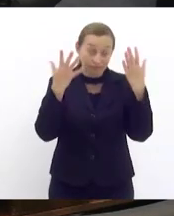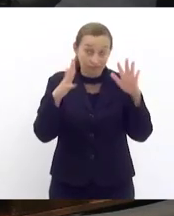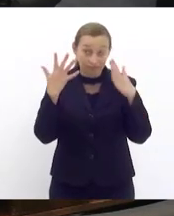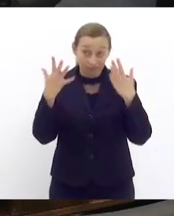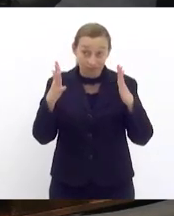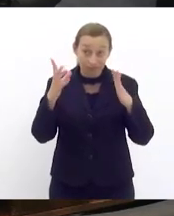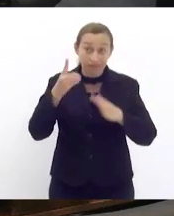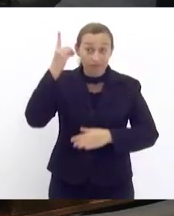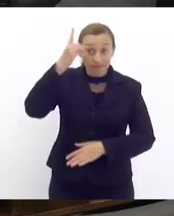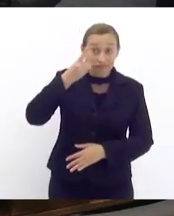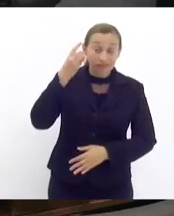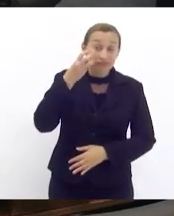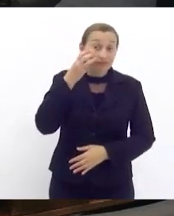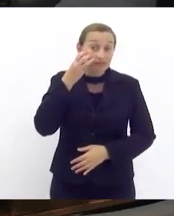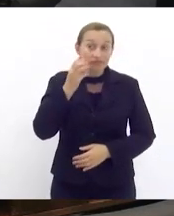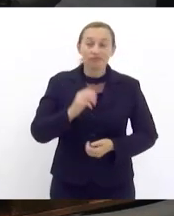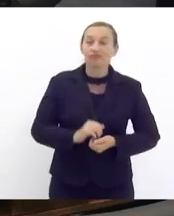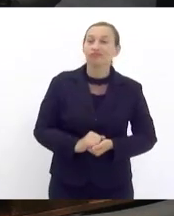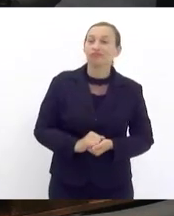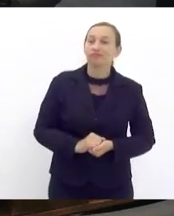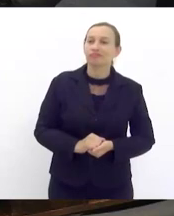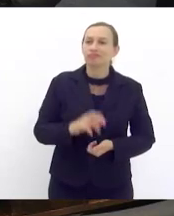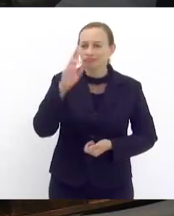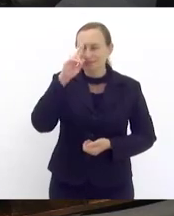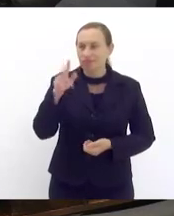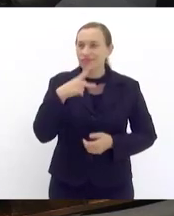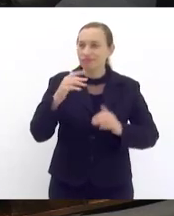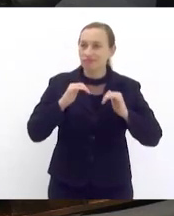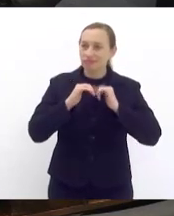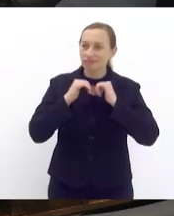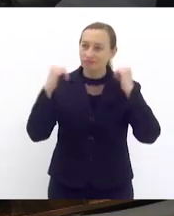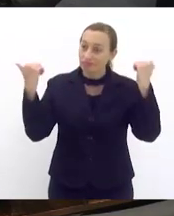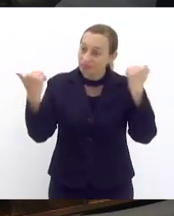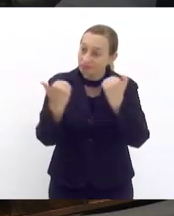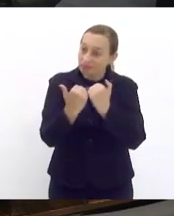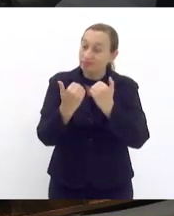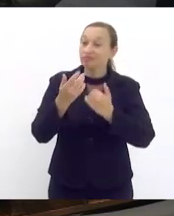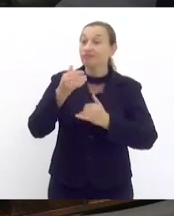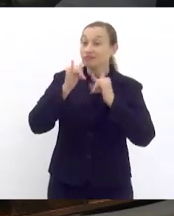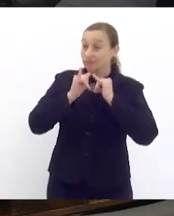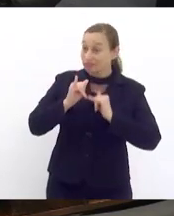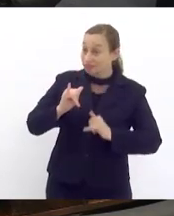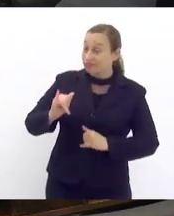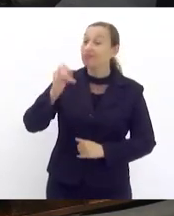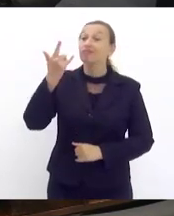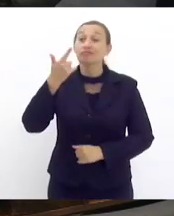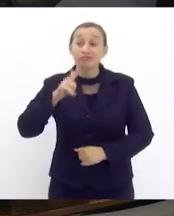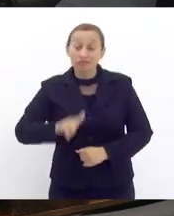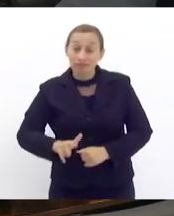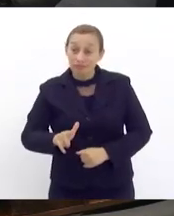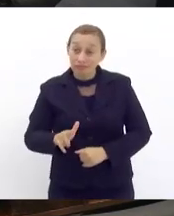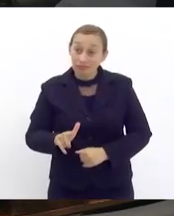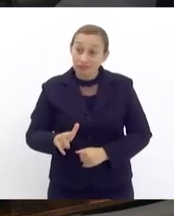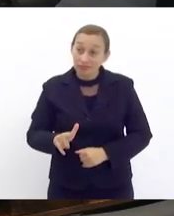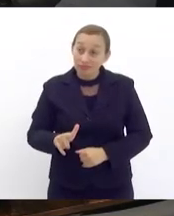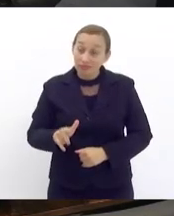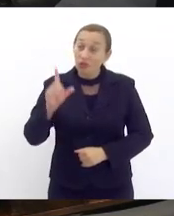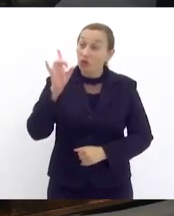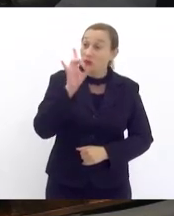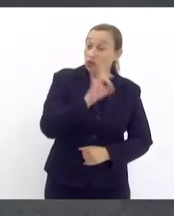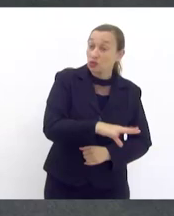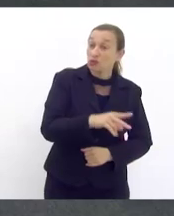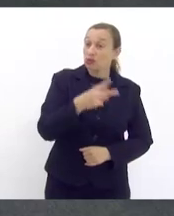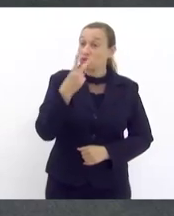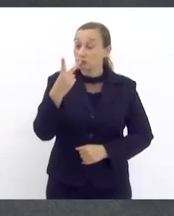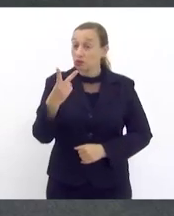Deputado Valdete Carneiro O senhor falou do Maracanã e anunciar mais uma vez nos outros últimos dois